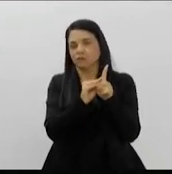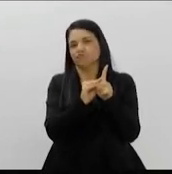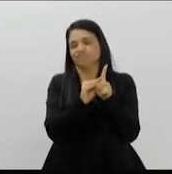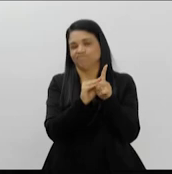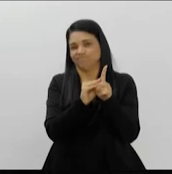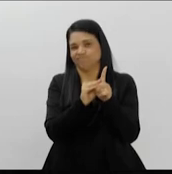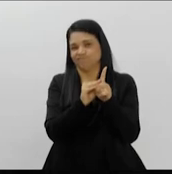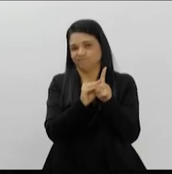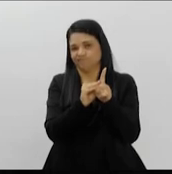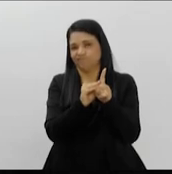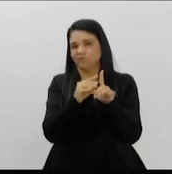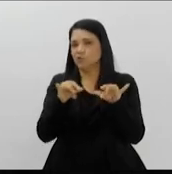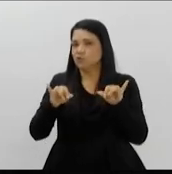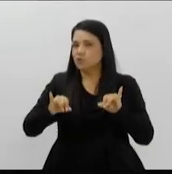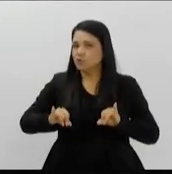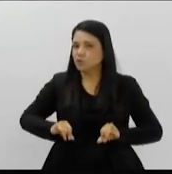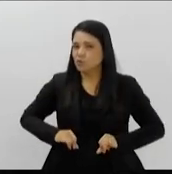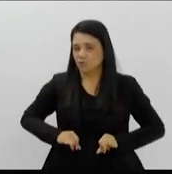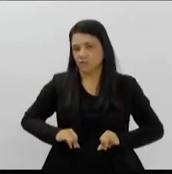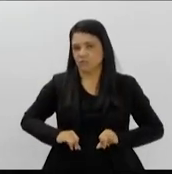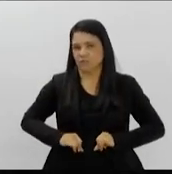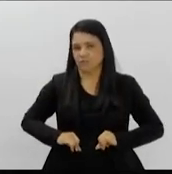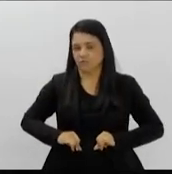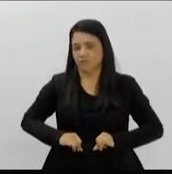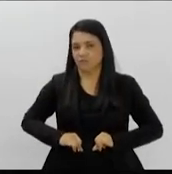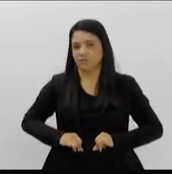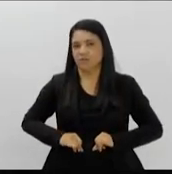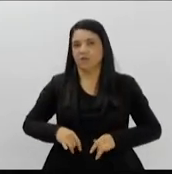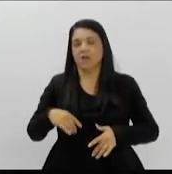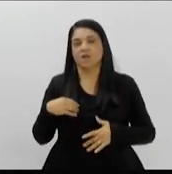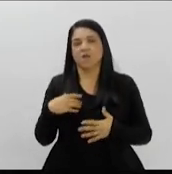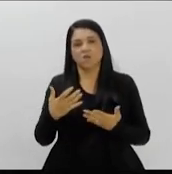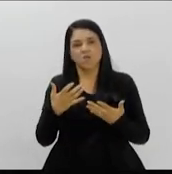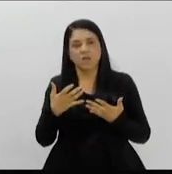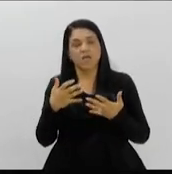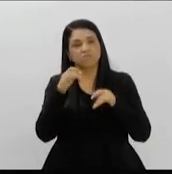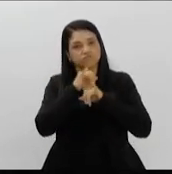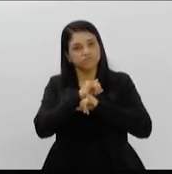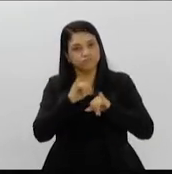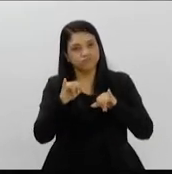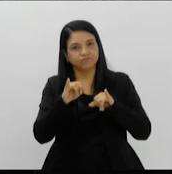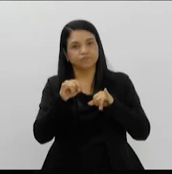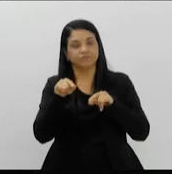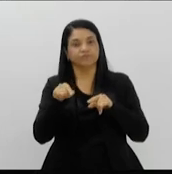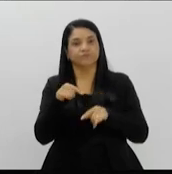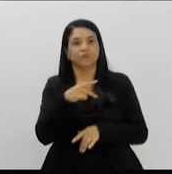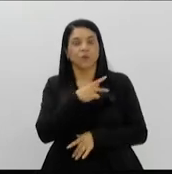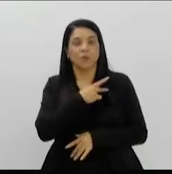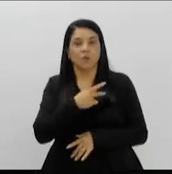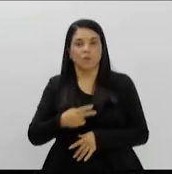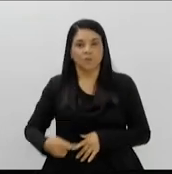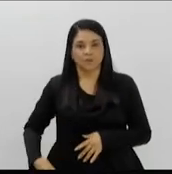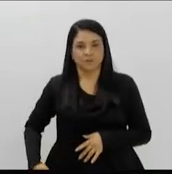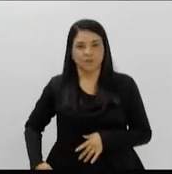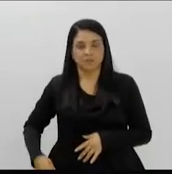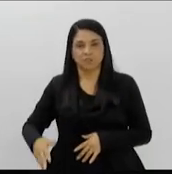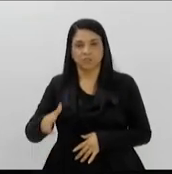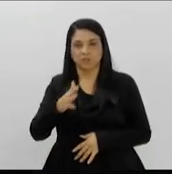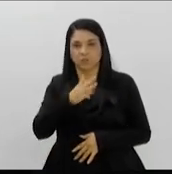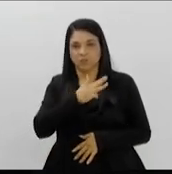sofreram. Queria aqui ressaltar que o nosso presidente Lula